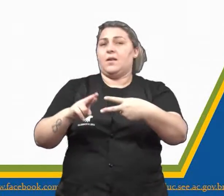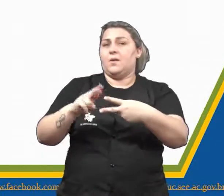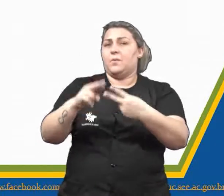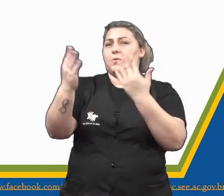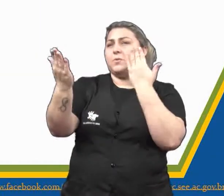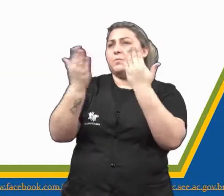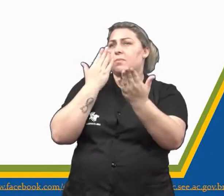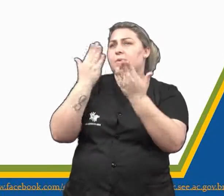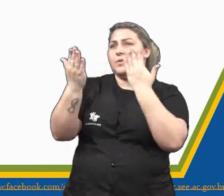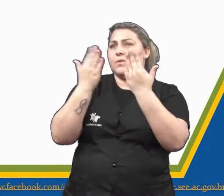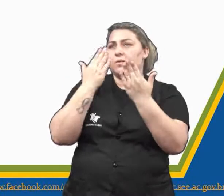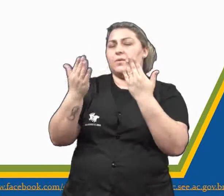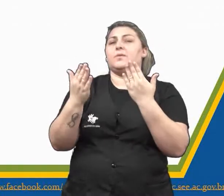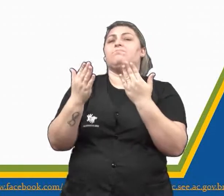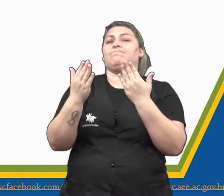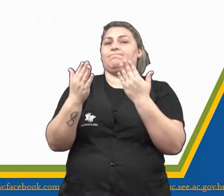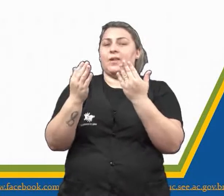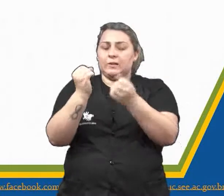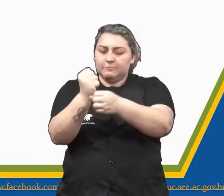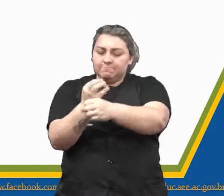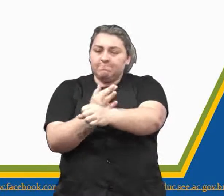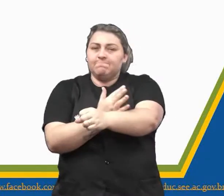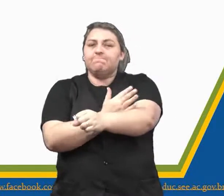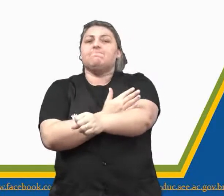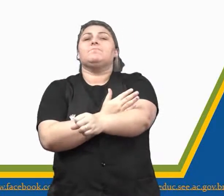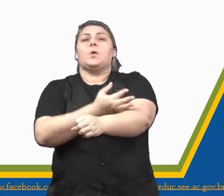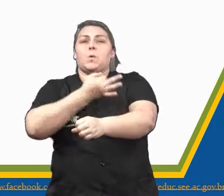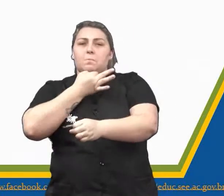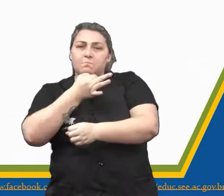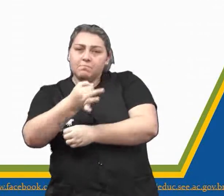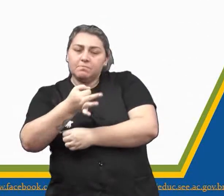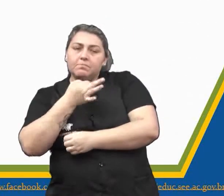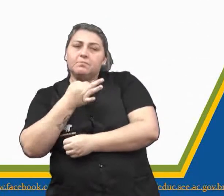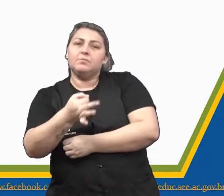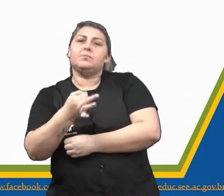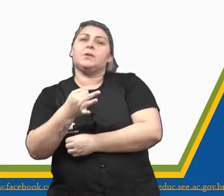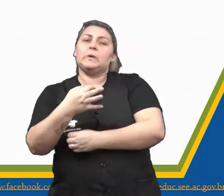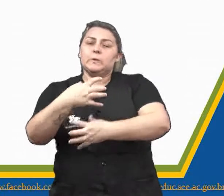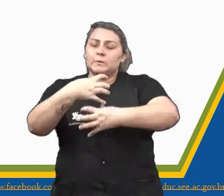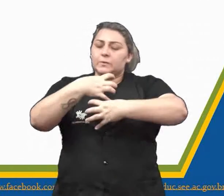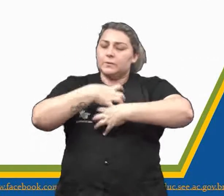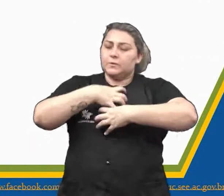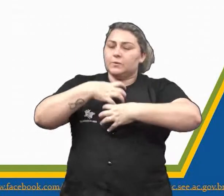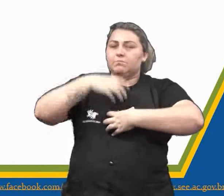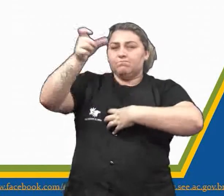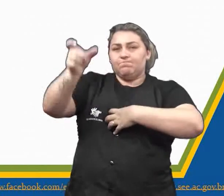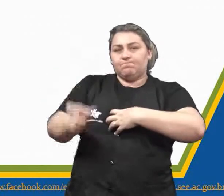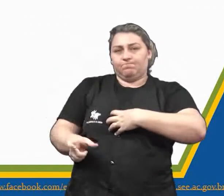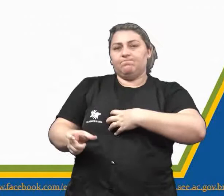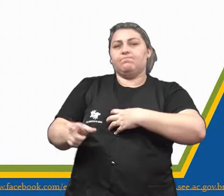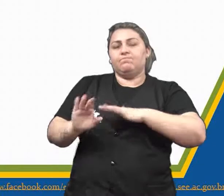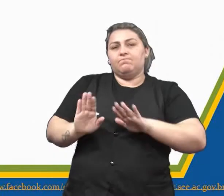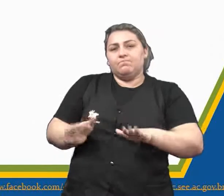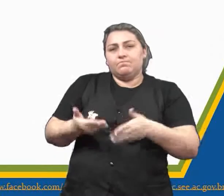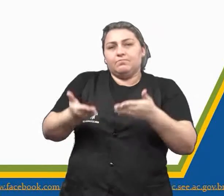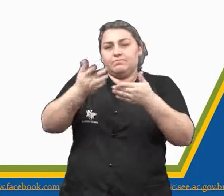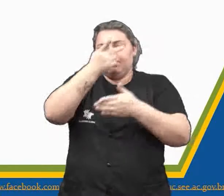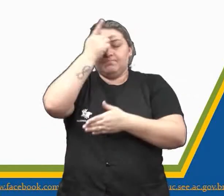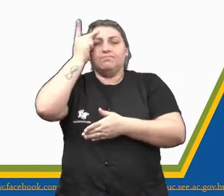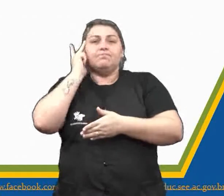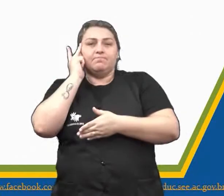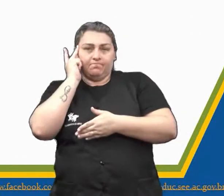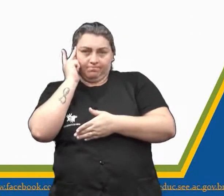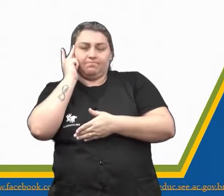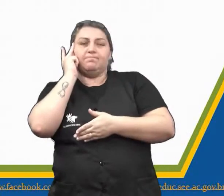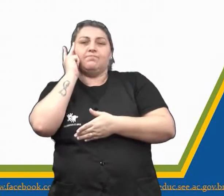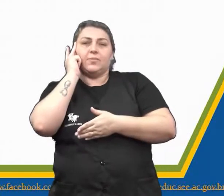psicológicos, o que são isso? Mexem com as emoções, com a opinião e com o sentimento das pessoas e motivam as pessoas à